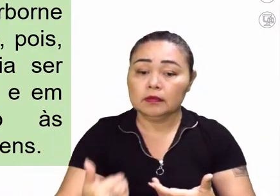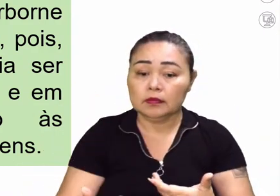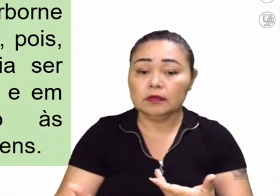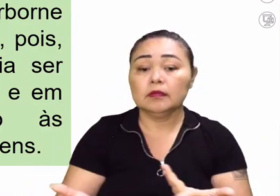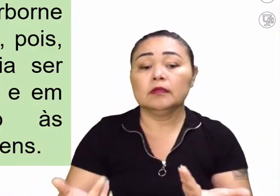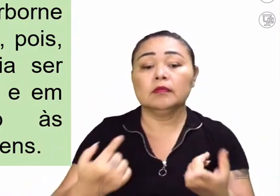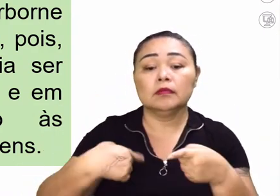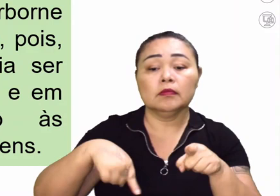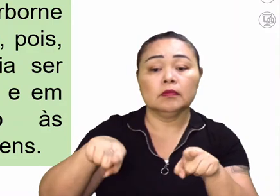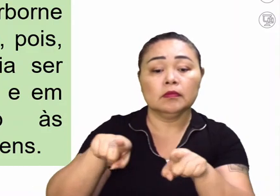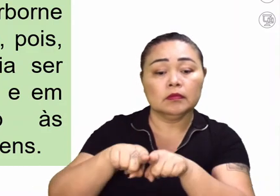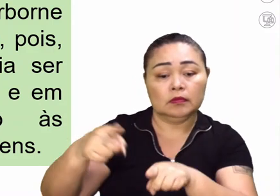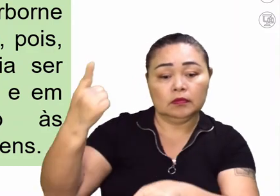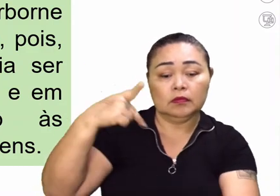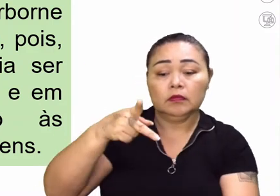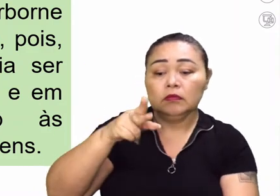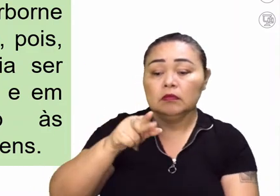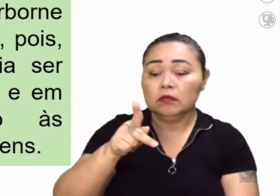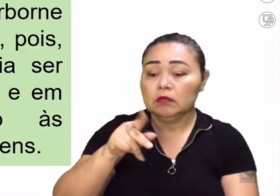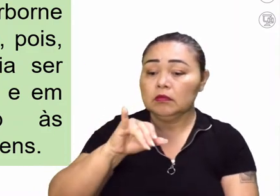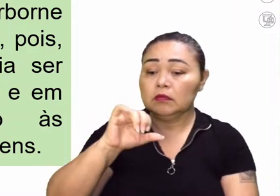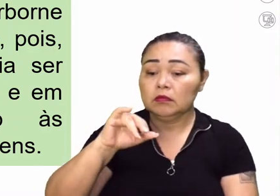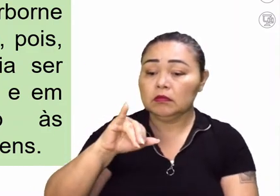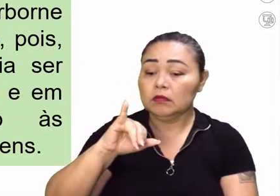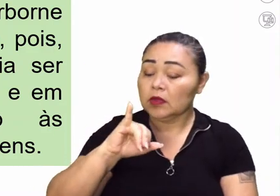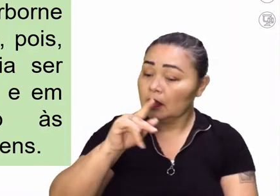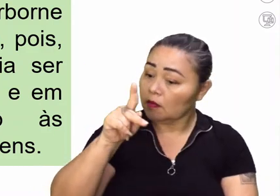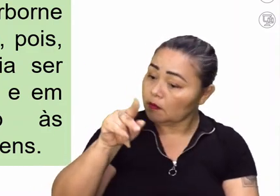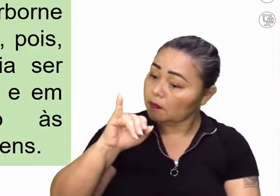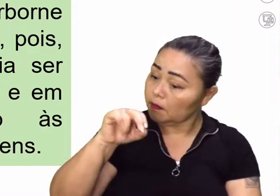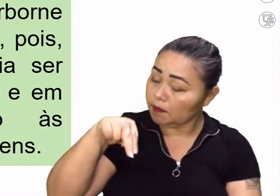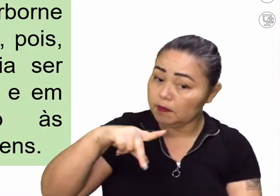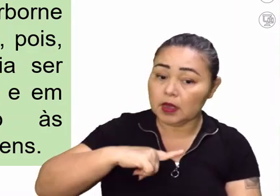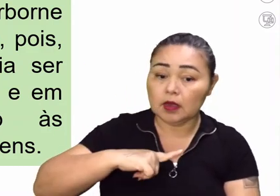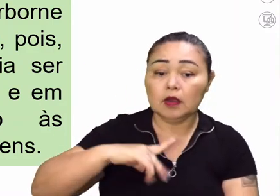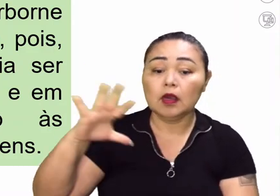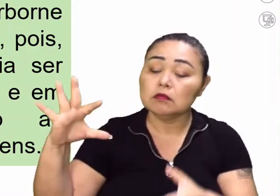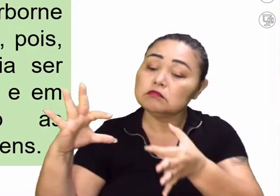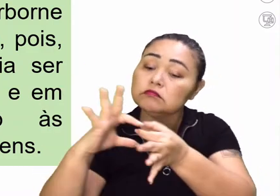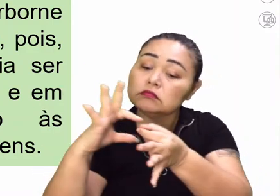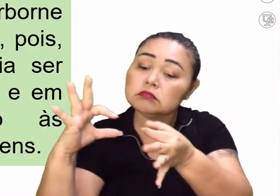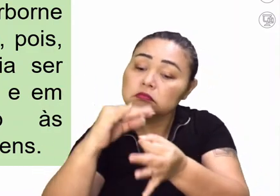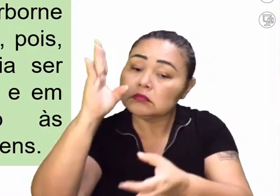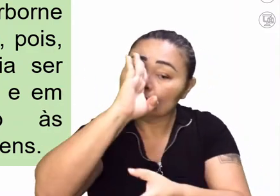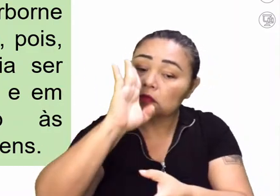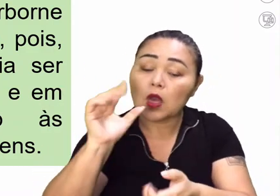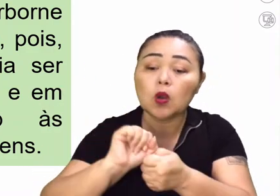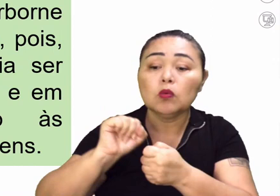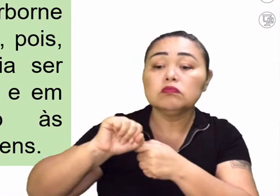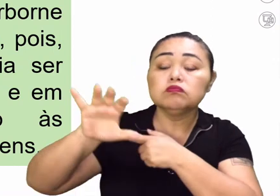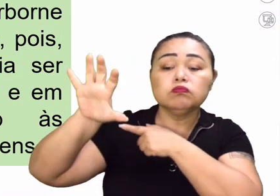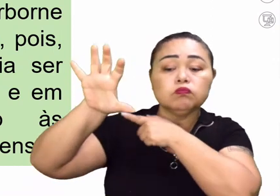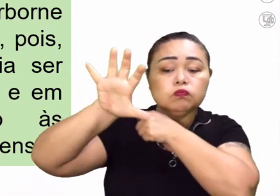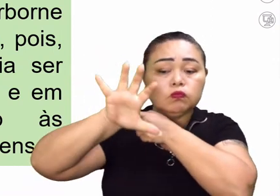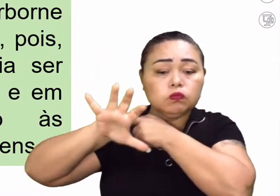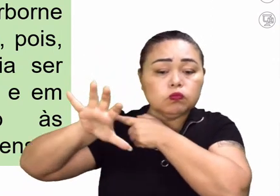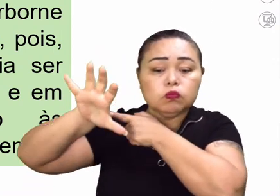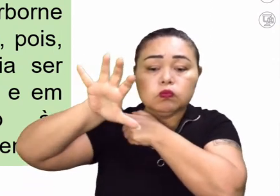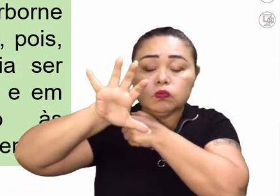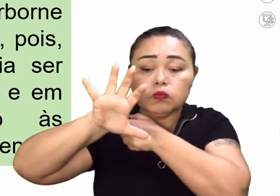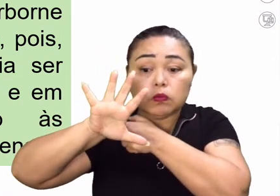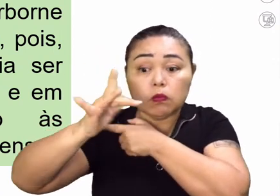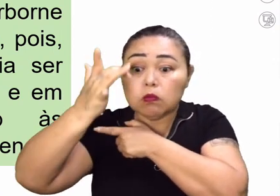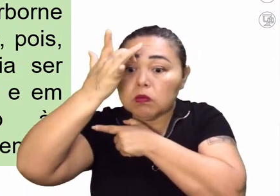o pin né na época do plano integração do Brasil o uso de radar ele facilitou todo esse processo de